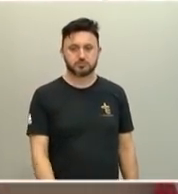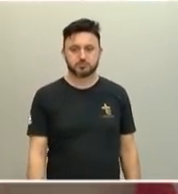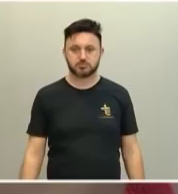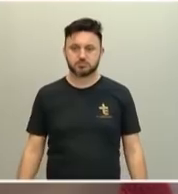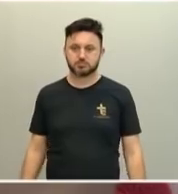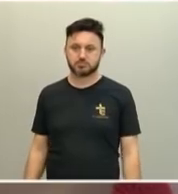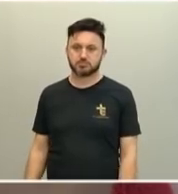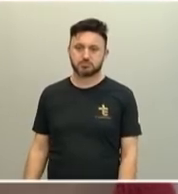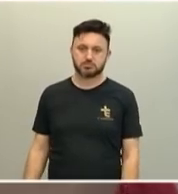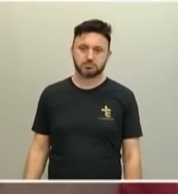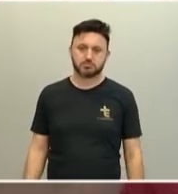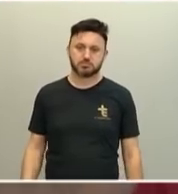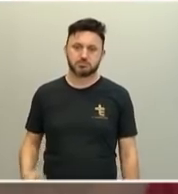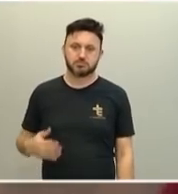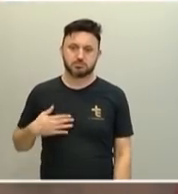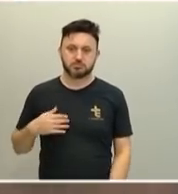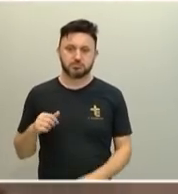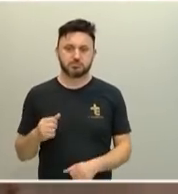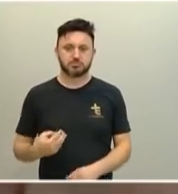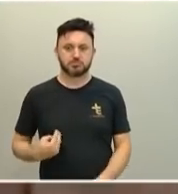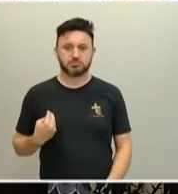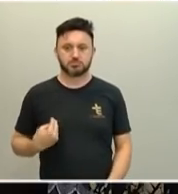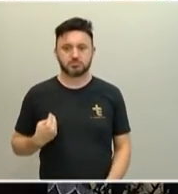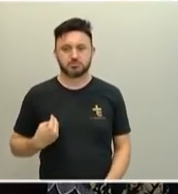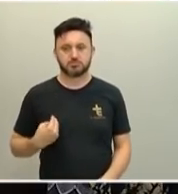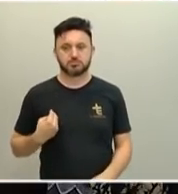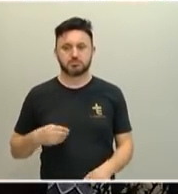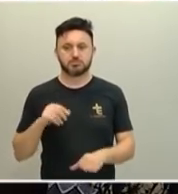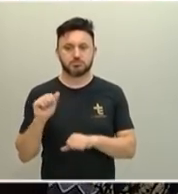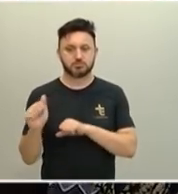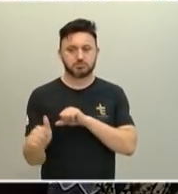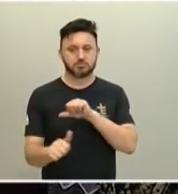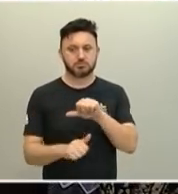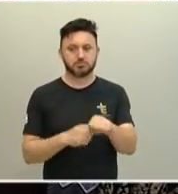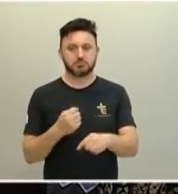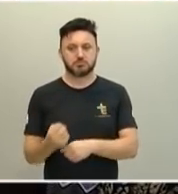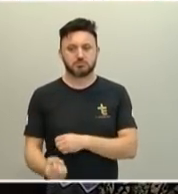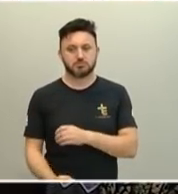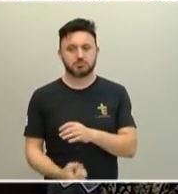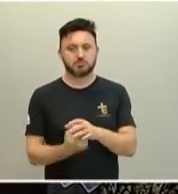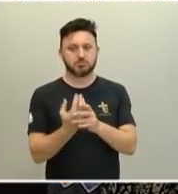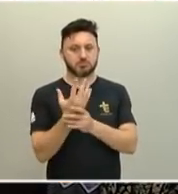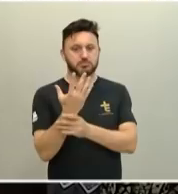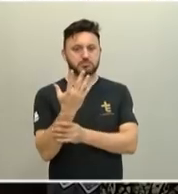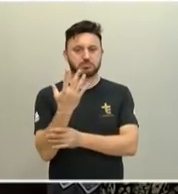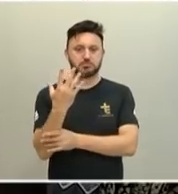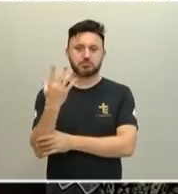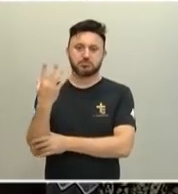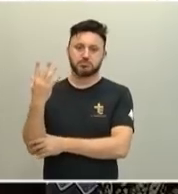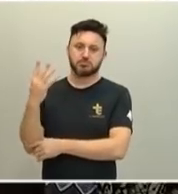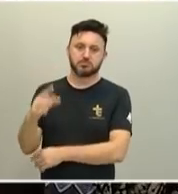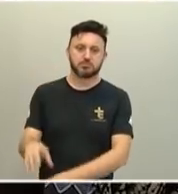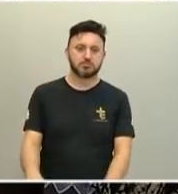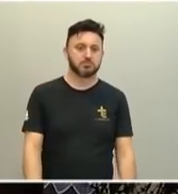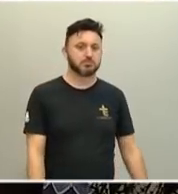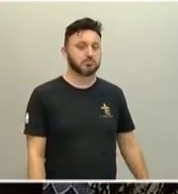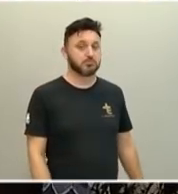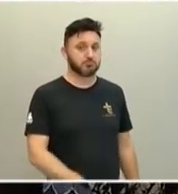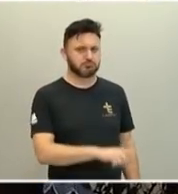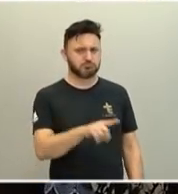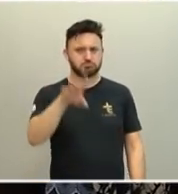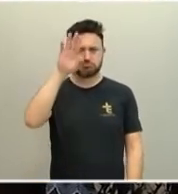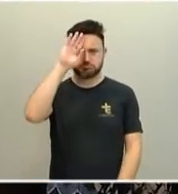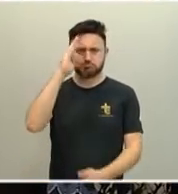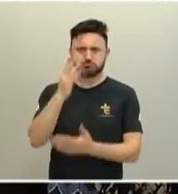florirá. O seu deserto florirá. Creia, acredite, Deus